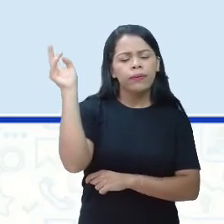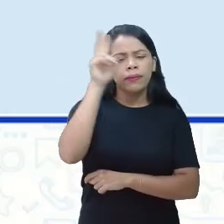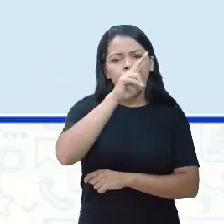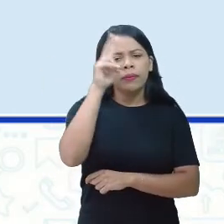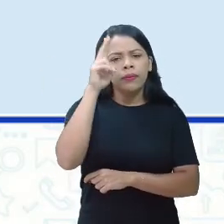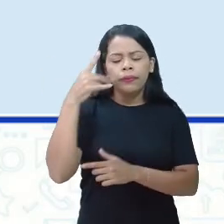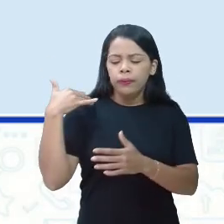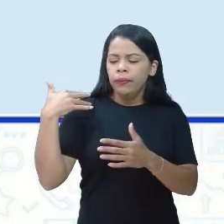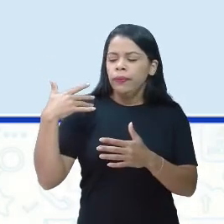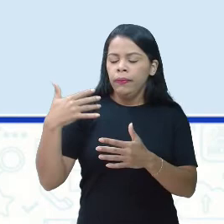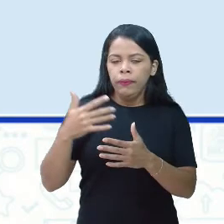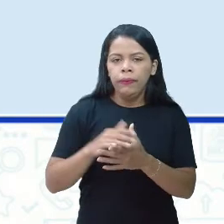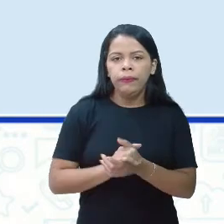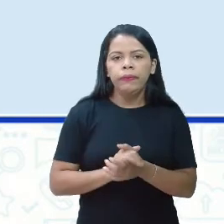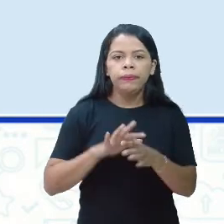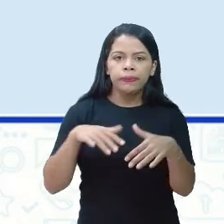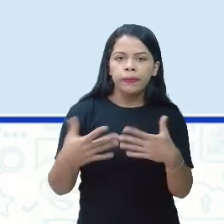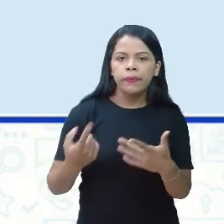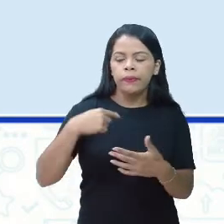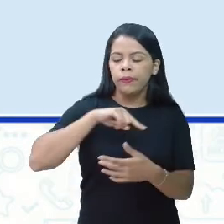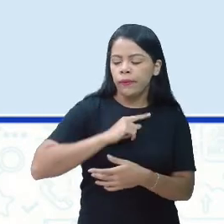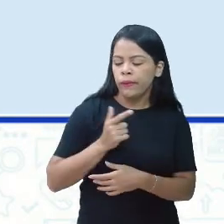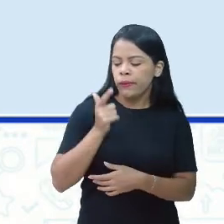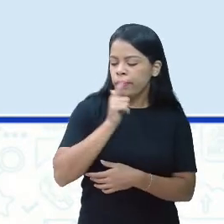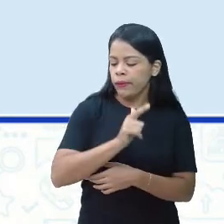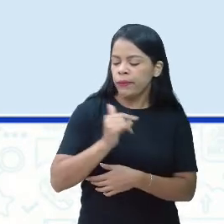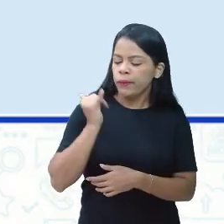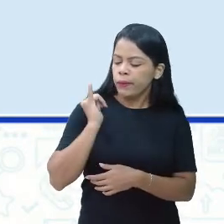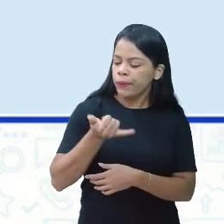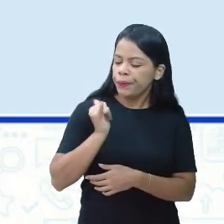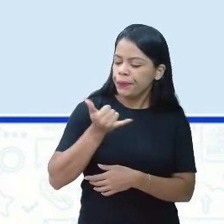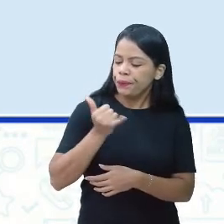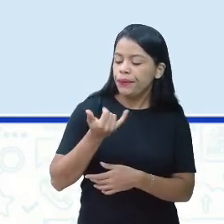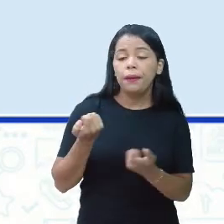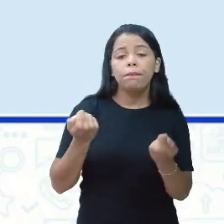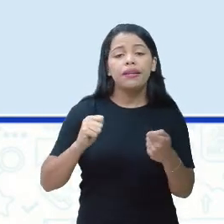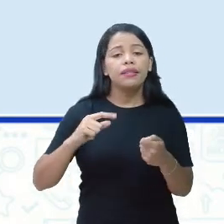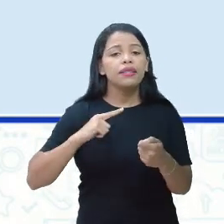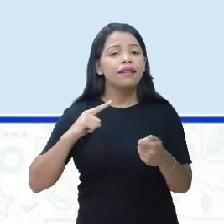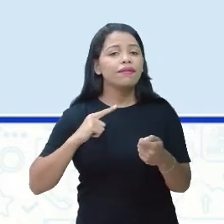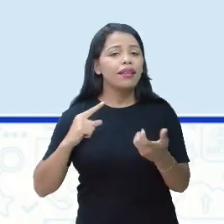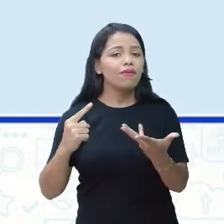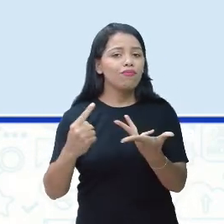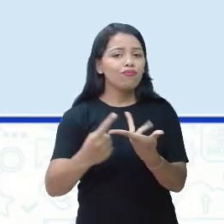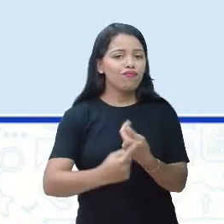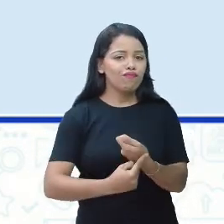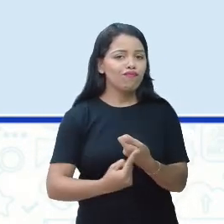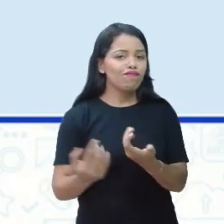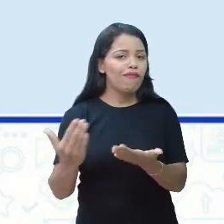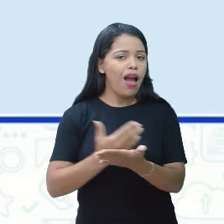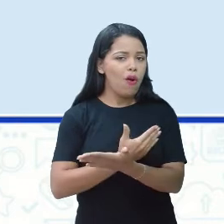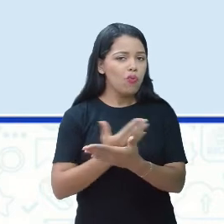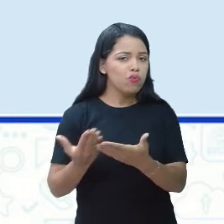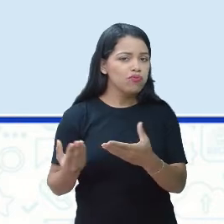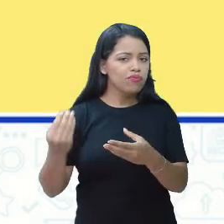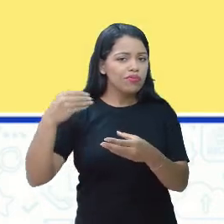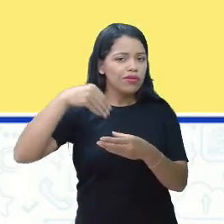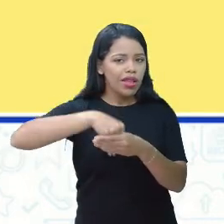para que a história seja contada, alguns elementos são necessários.